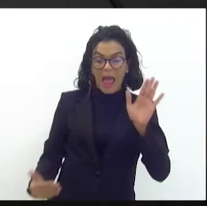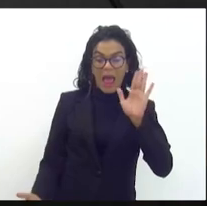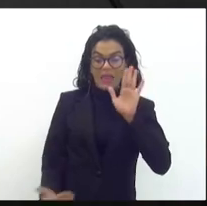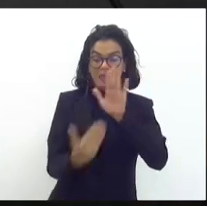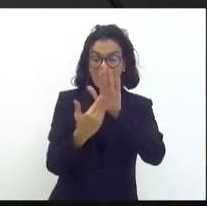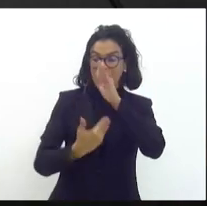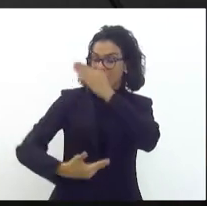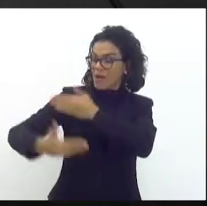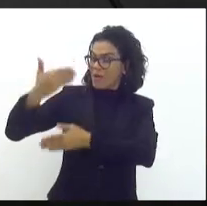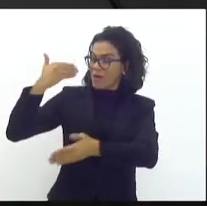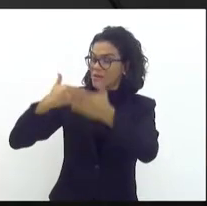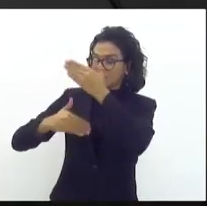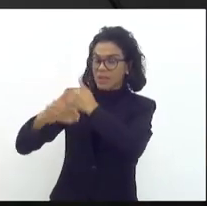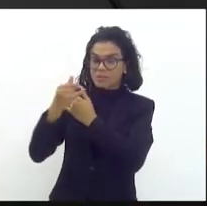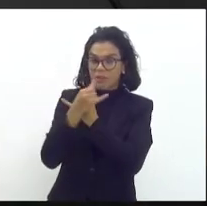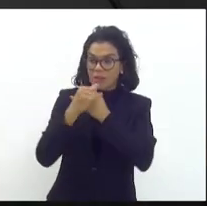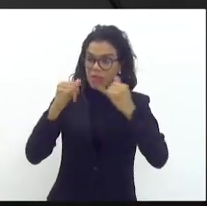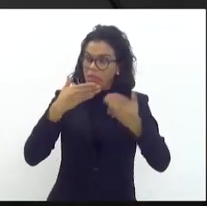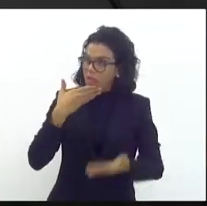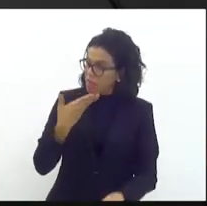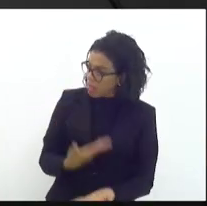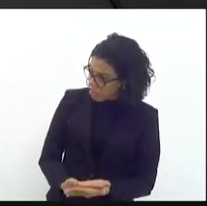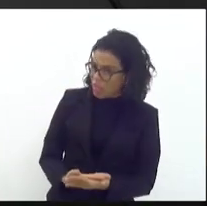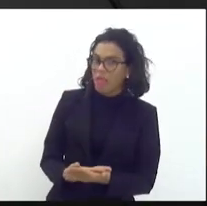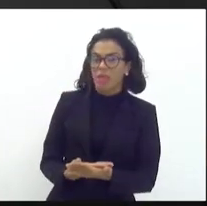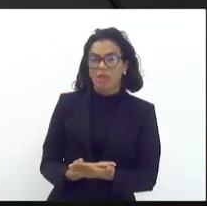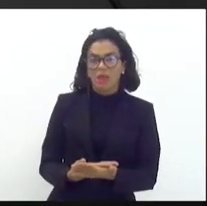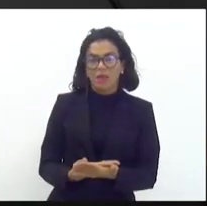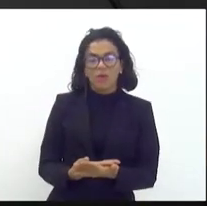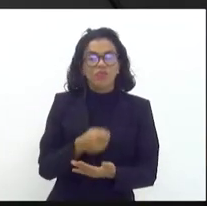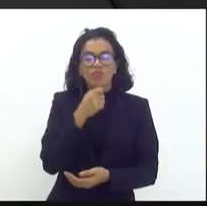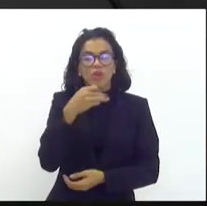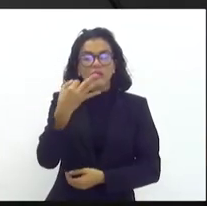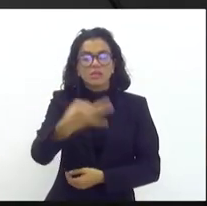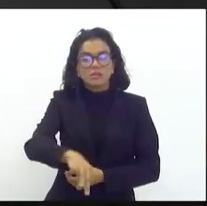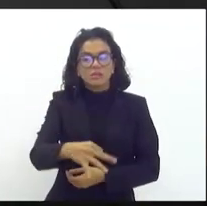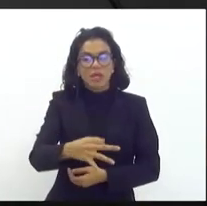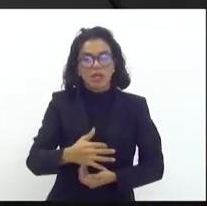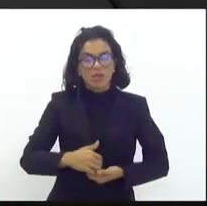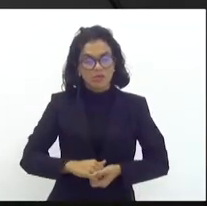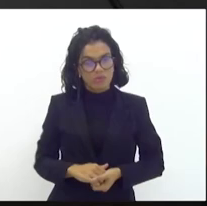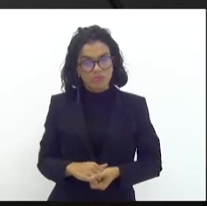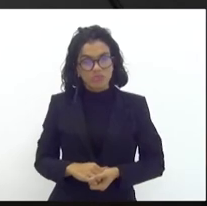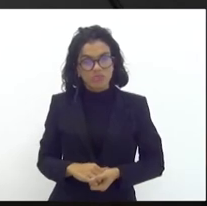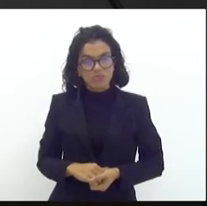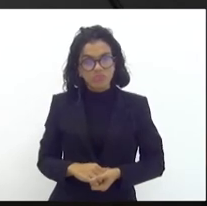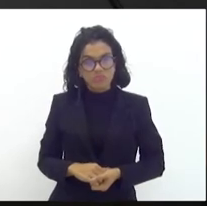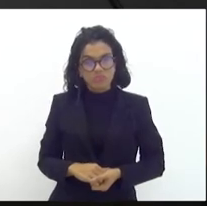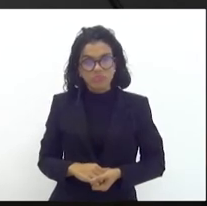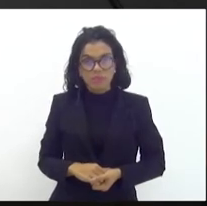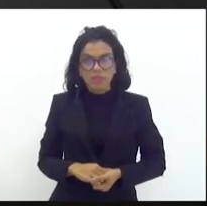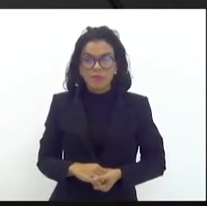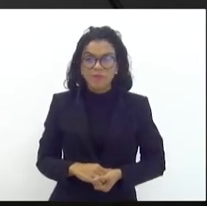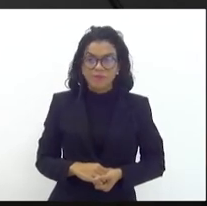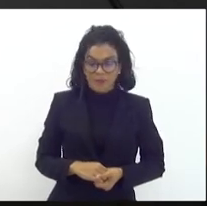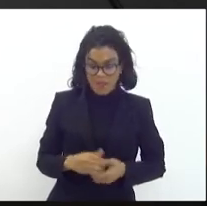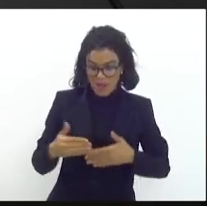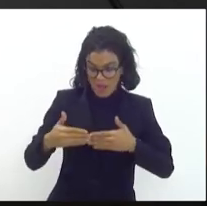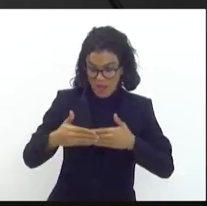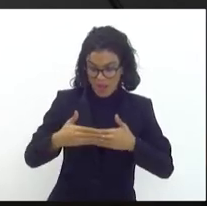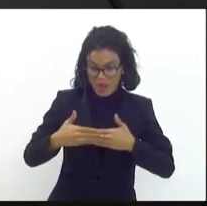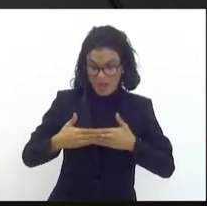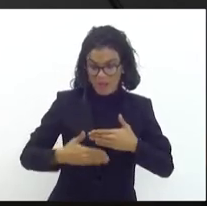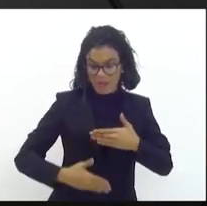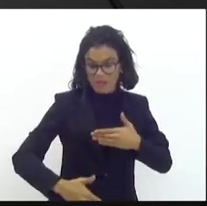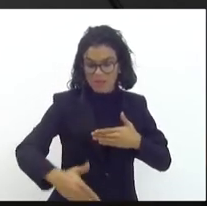então no Brasil é algo assim no Brasil até o passado é incerto né então o daqui para